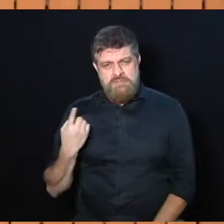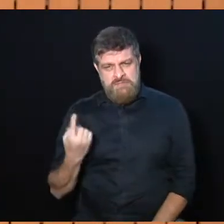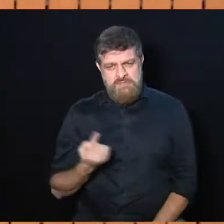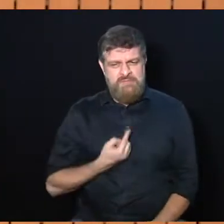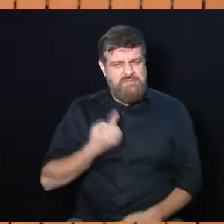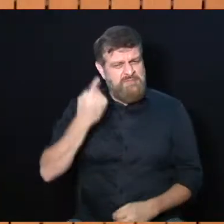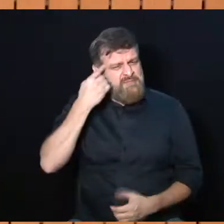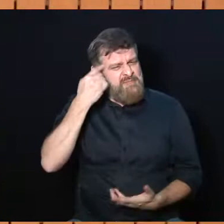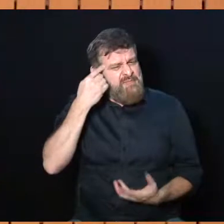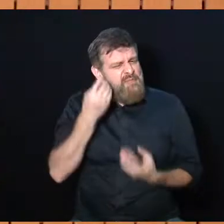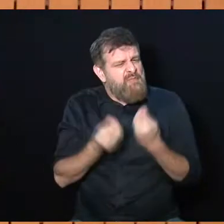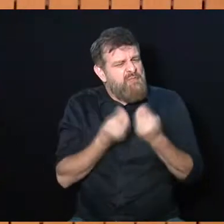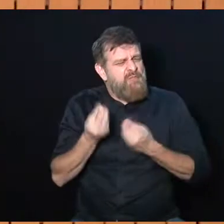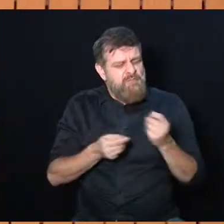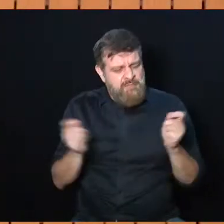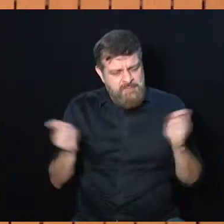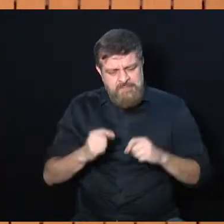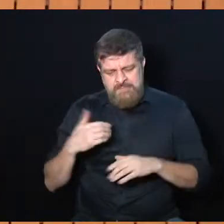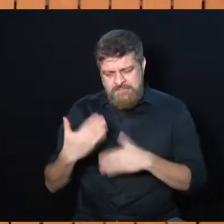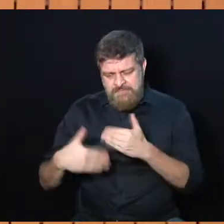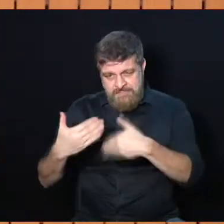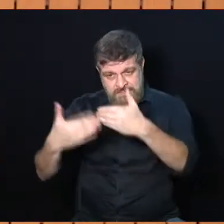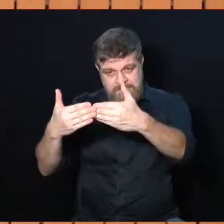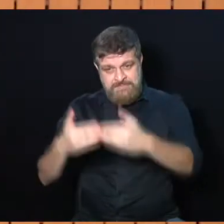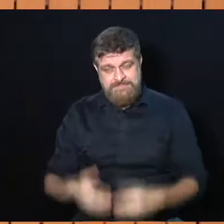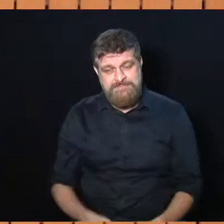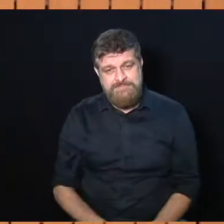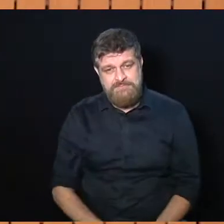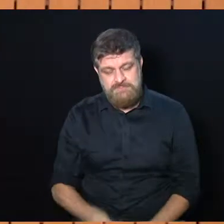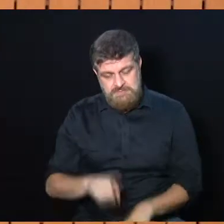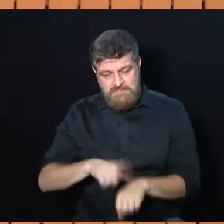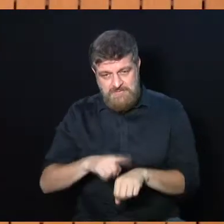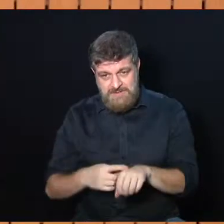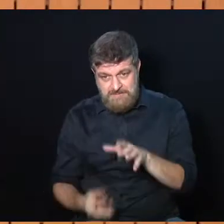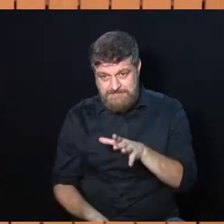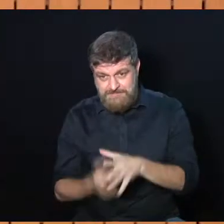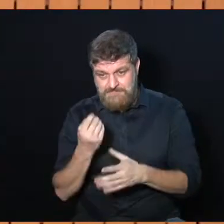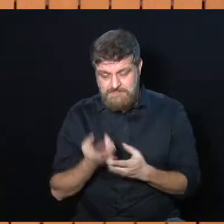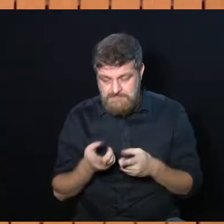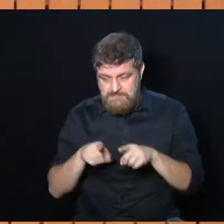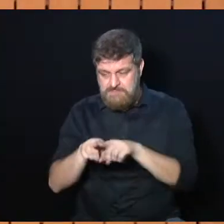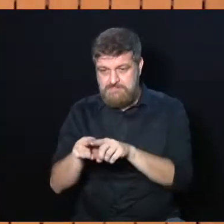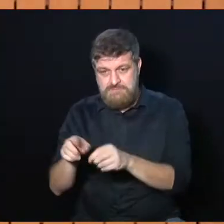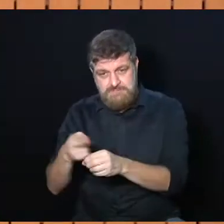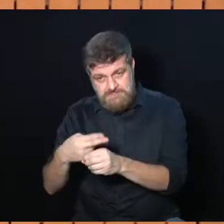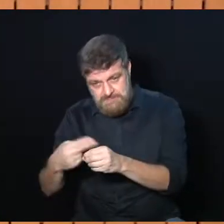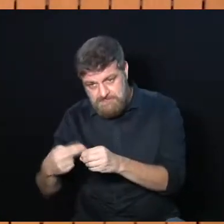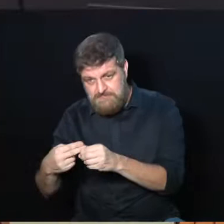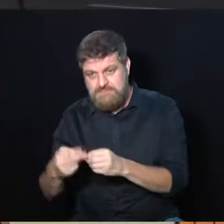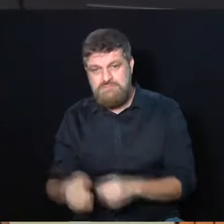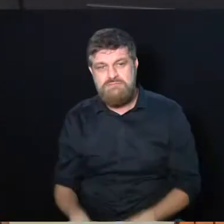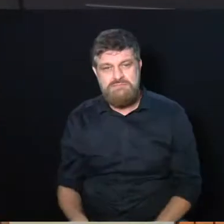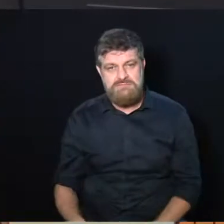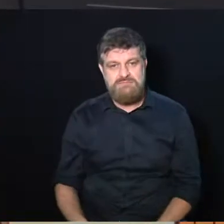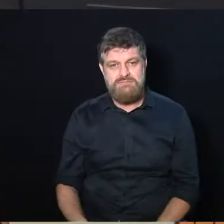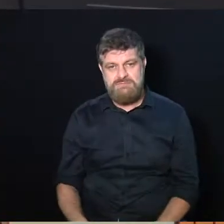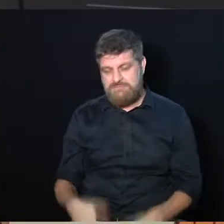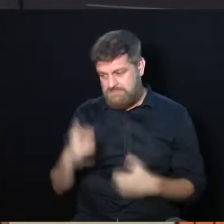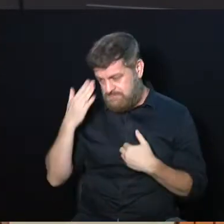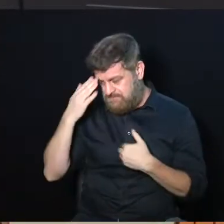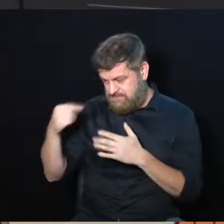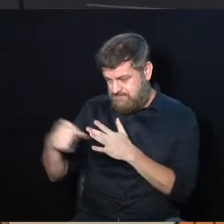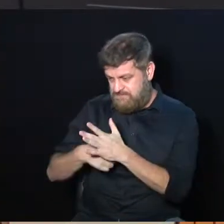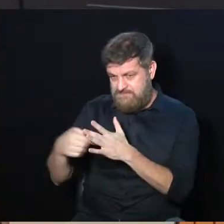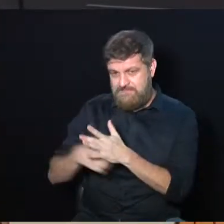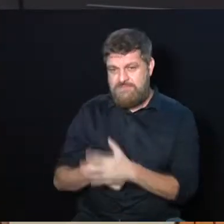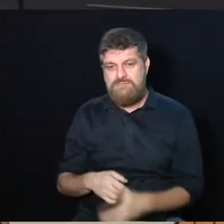pensar como que a gente pode avançar nesse tipo de trabalho conjunto entre as instituições. Bom, obrigado pelas perguntas, acho que